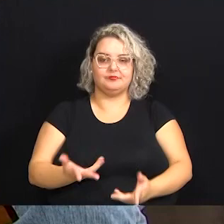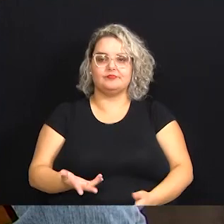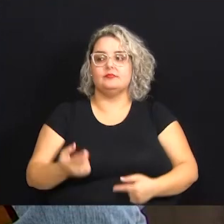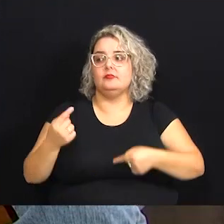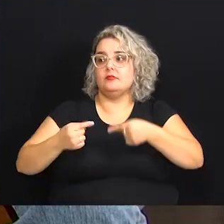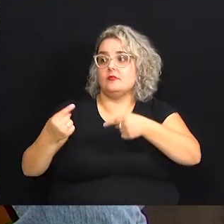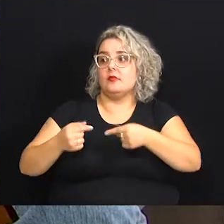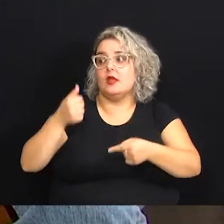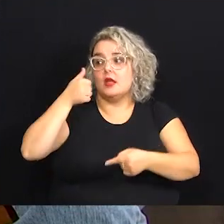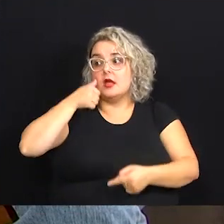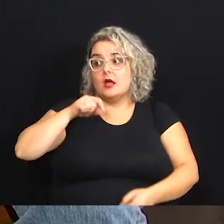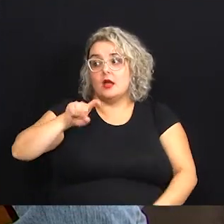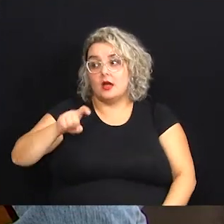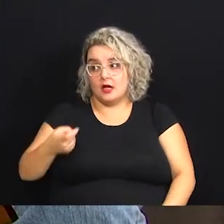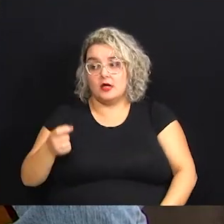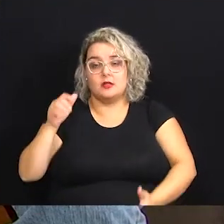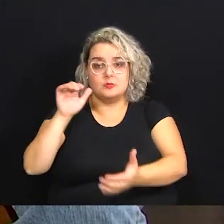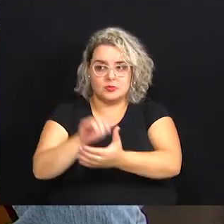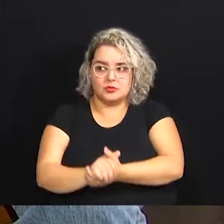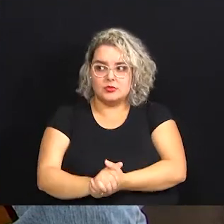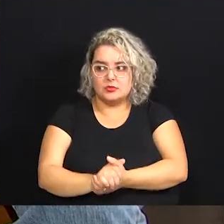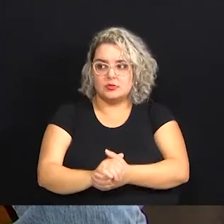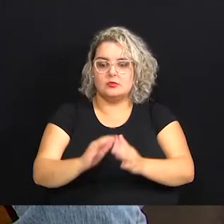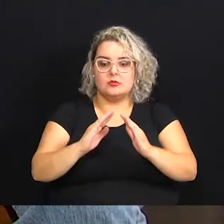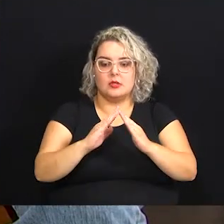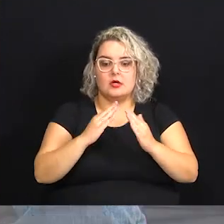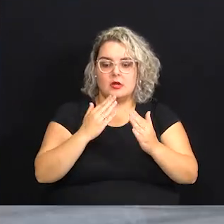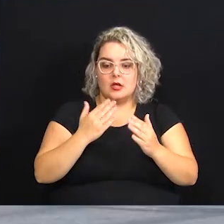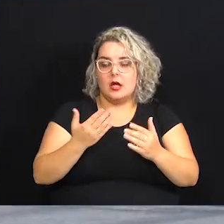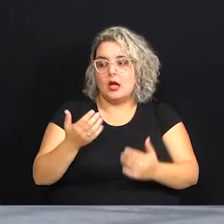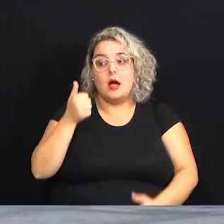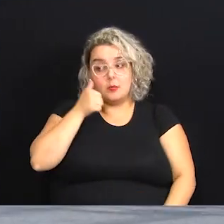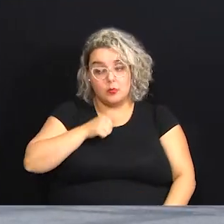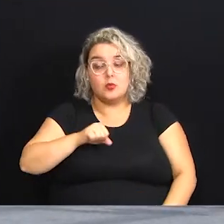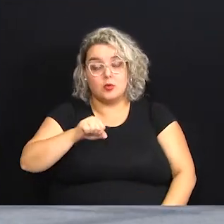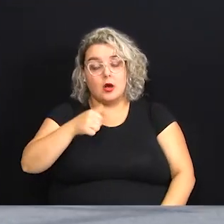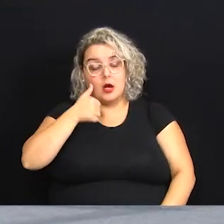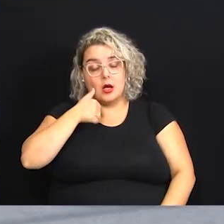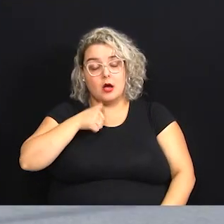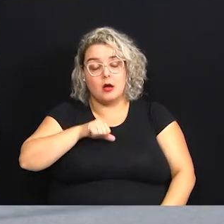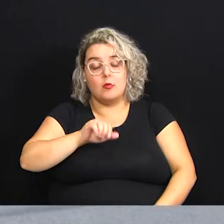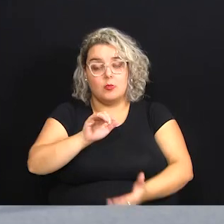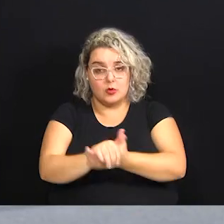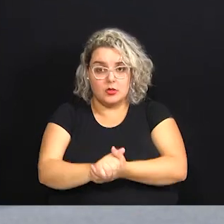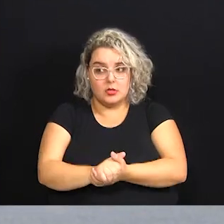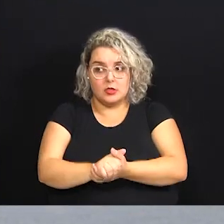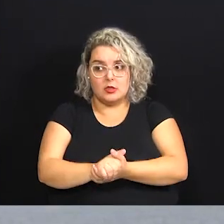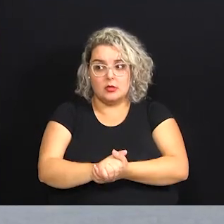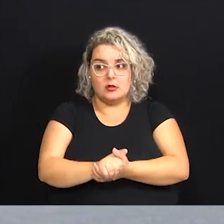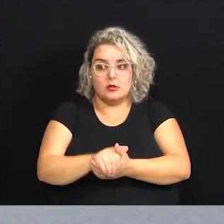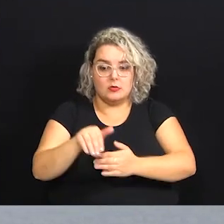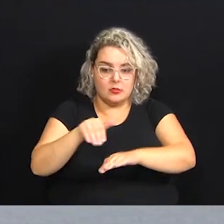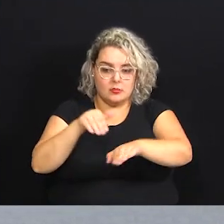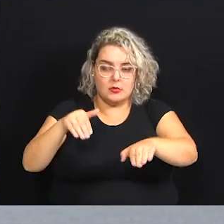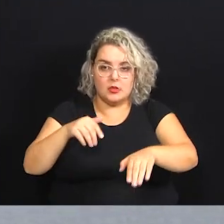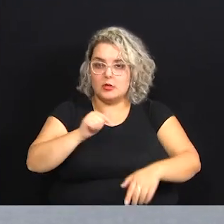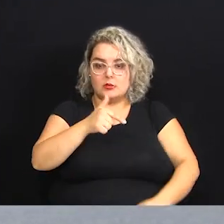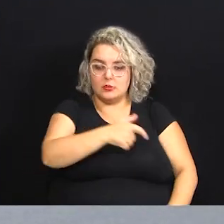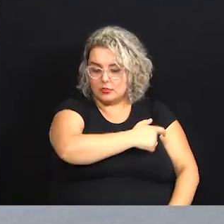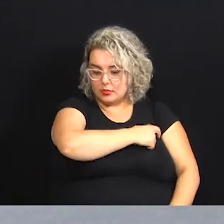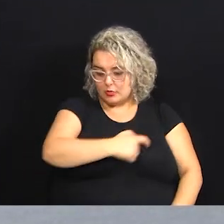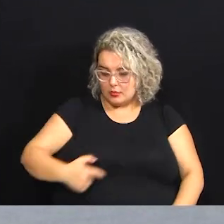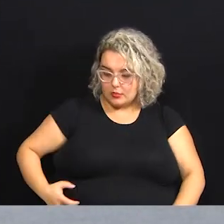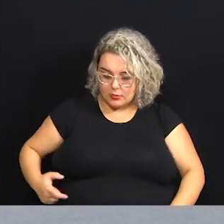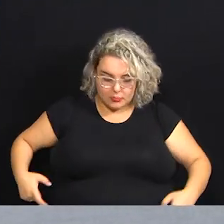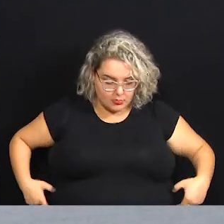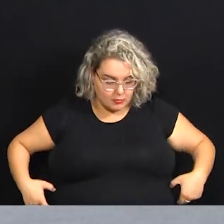ex-mulher dele colocou as crianças no carro e foi fazer um trajeto curto e não pôs cinto de segurança. Ele falou,